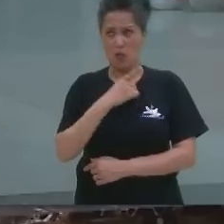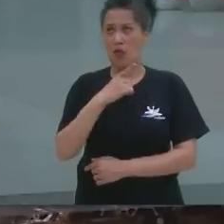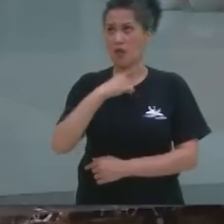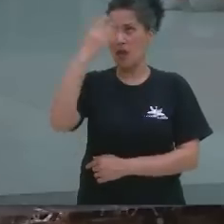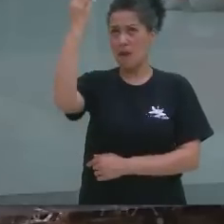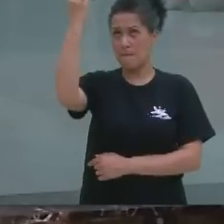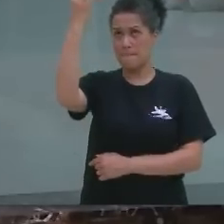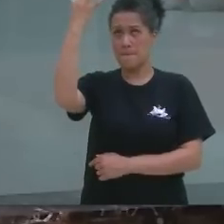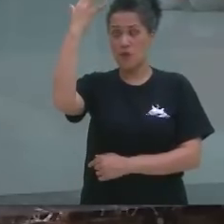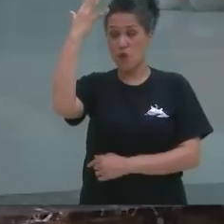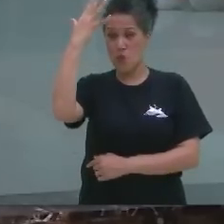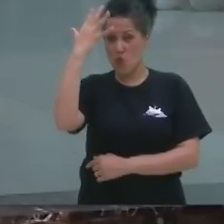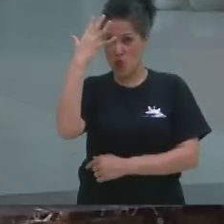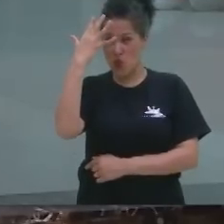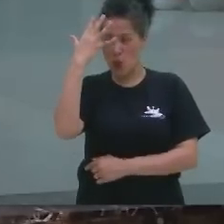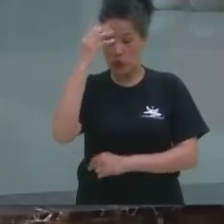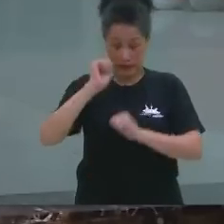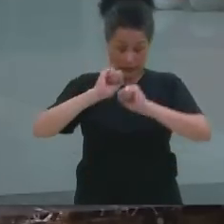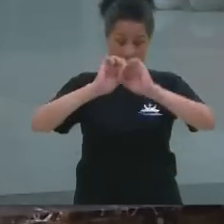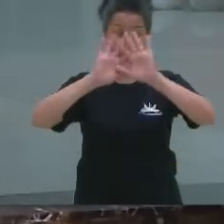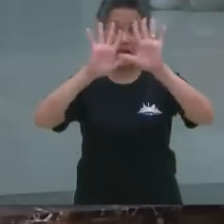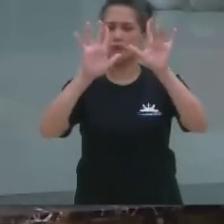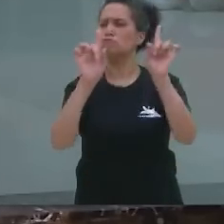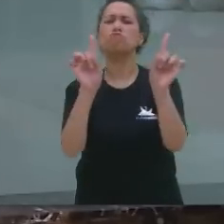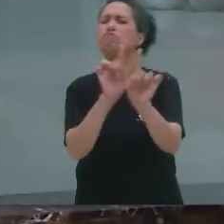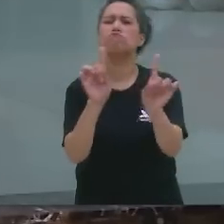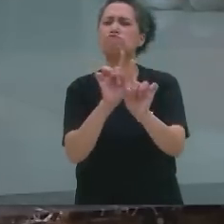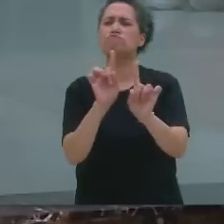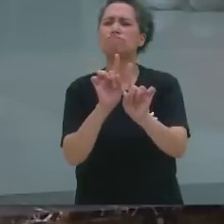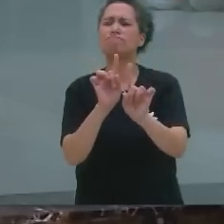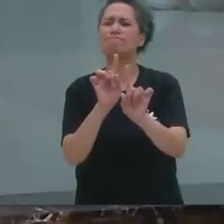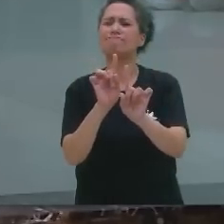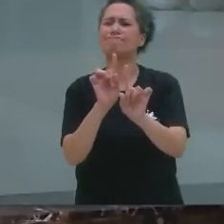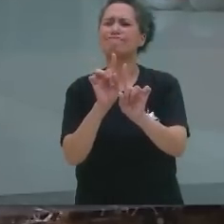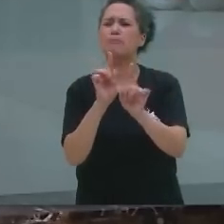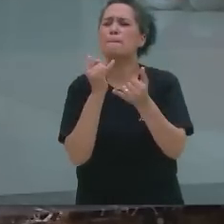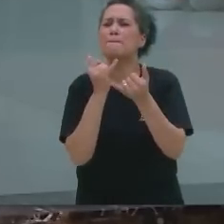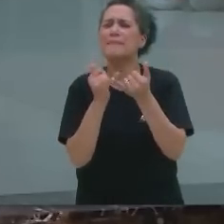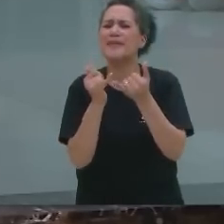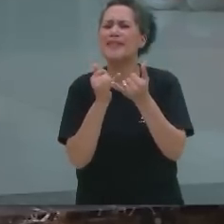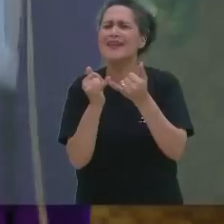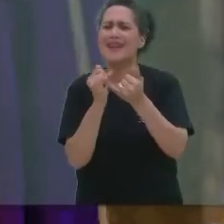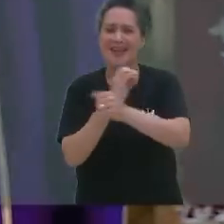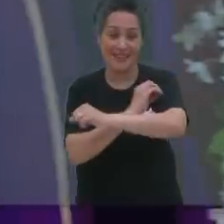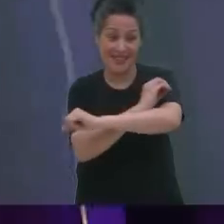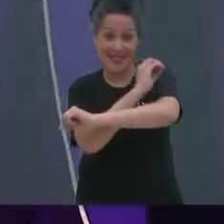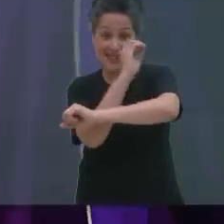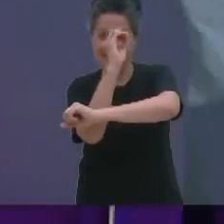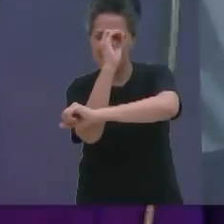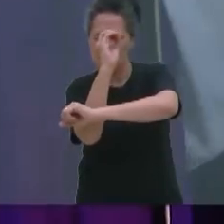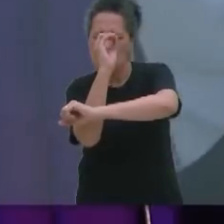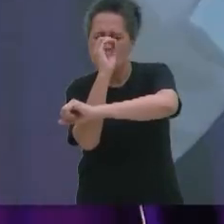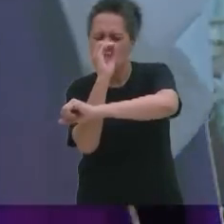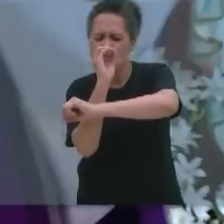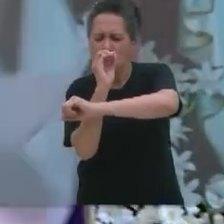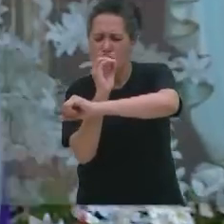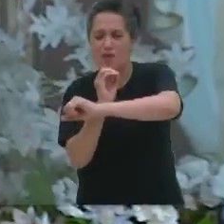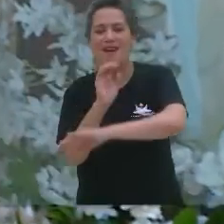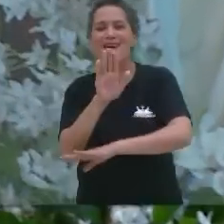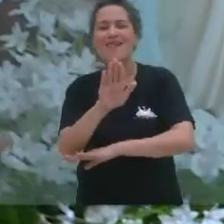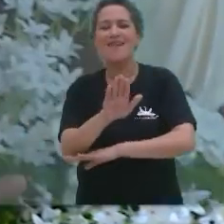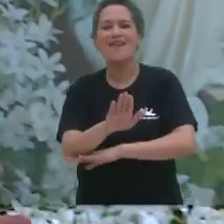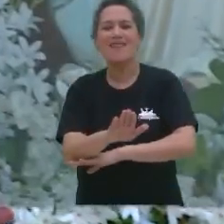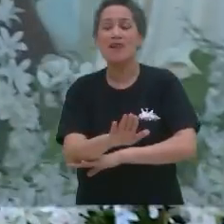o entardecer, o crepúsculo ou alvorada, não importa. Mas não é totalmente luz e não